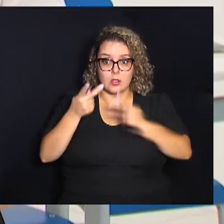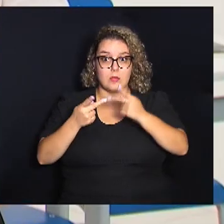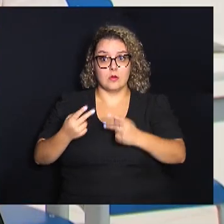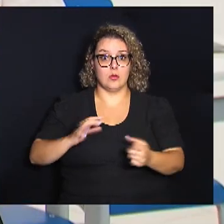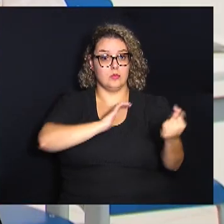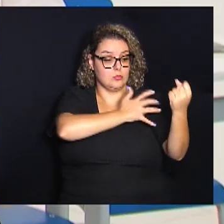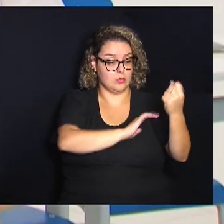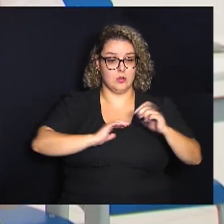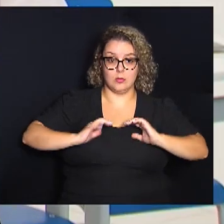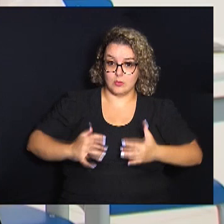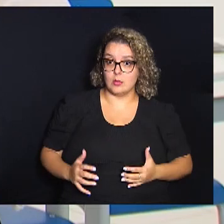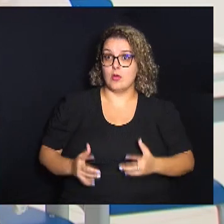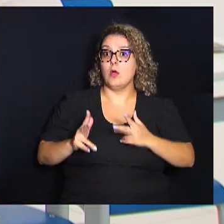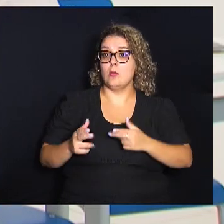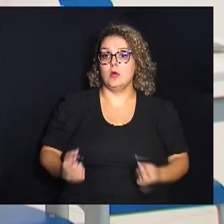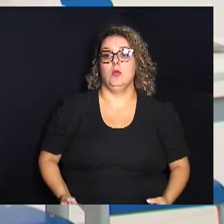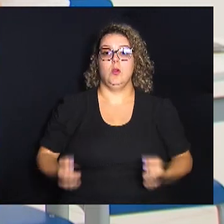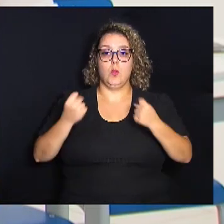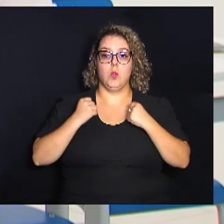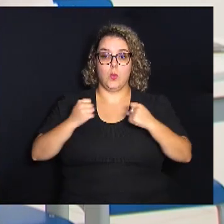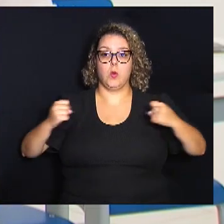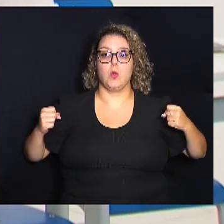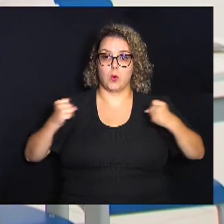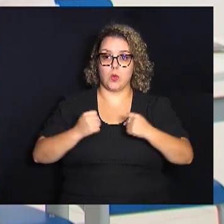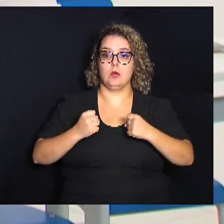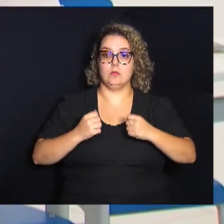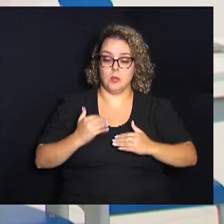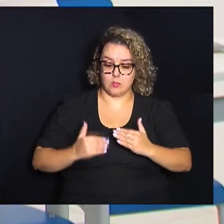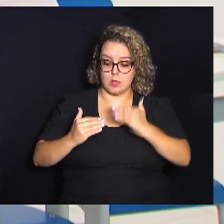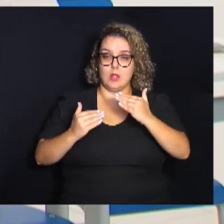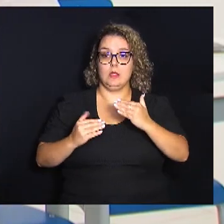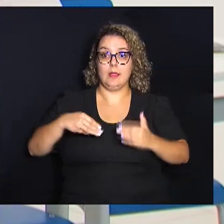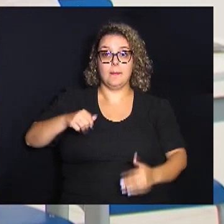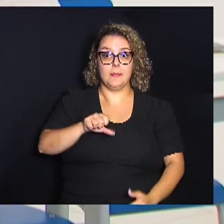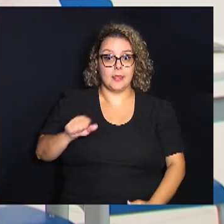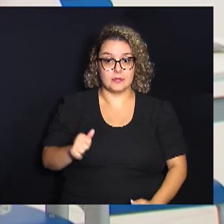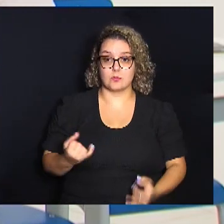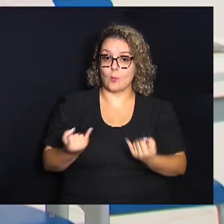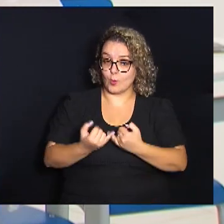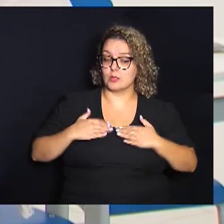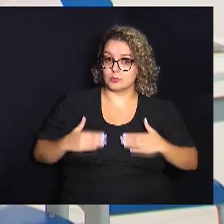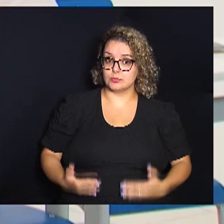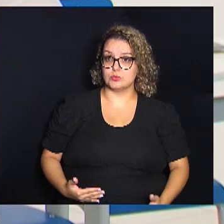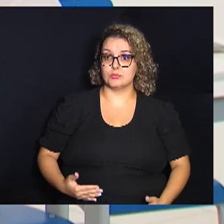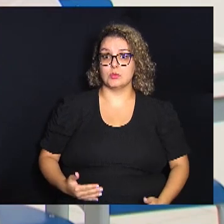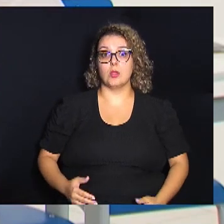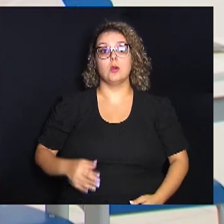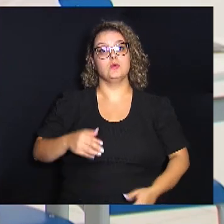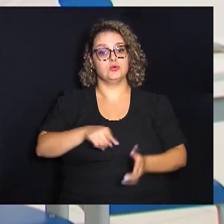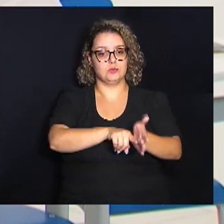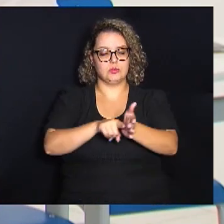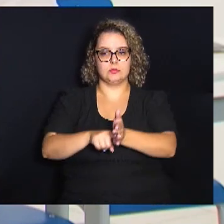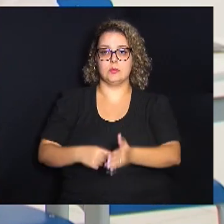como a prática da musculação auxilia na formação da massa magra do corpo humano, os pesquisadores acreditam que um estilo de vida